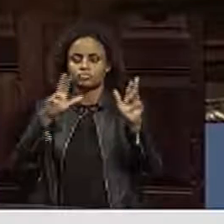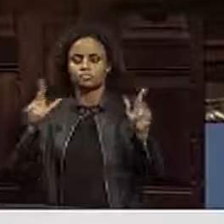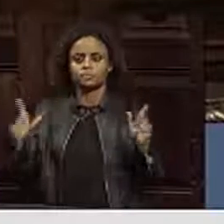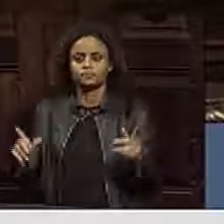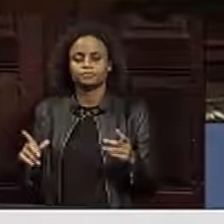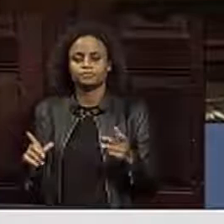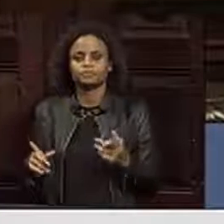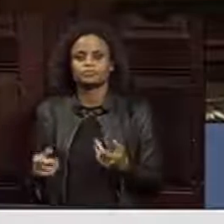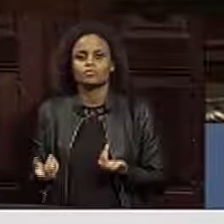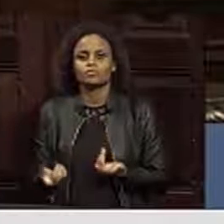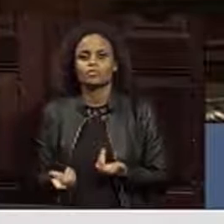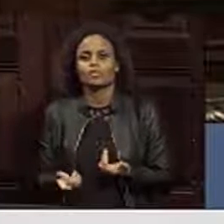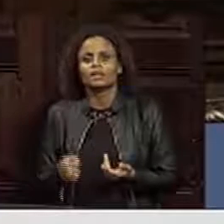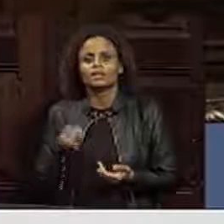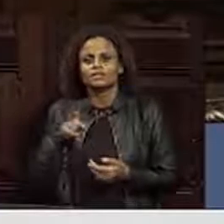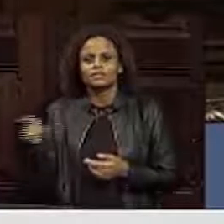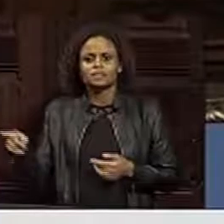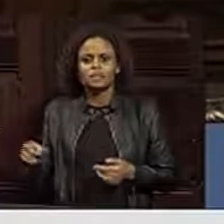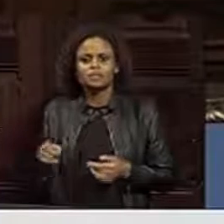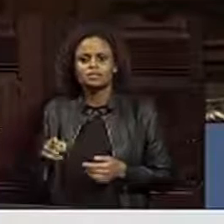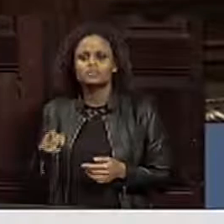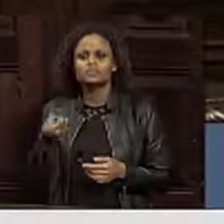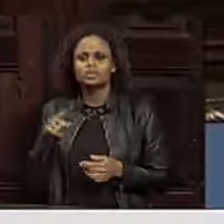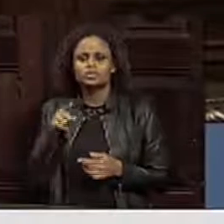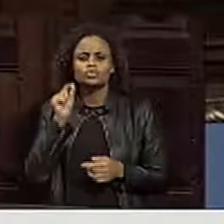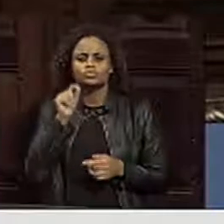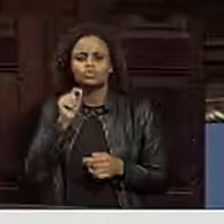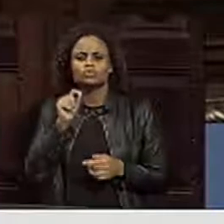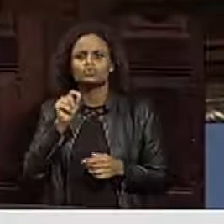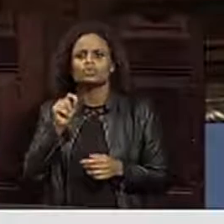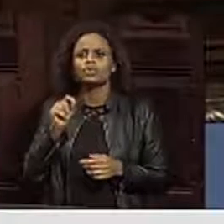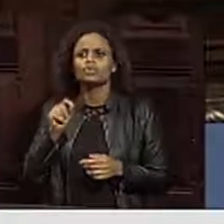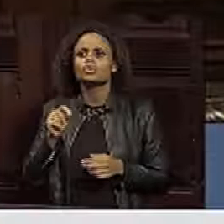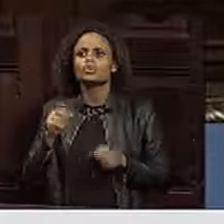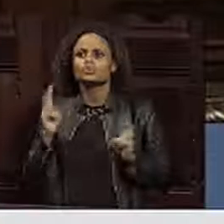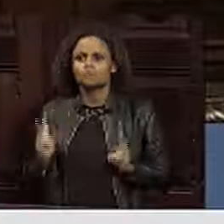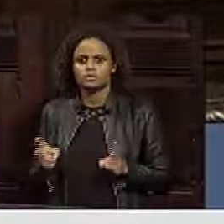Esse vai ser o legado de Wagner Victor,